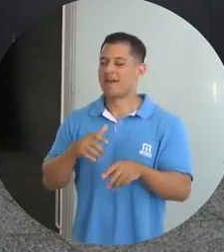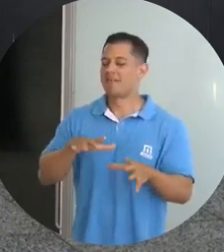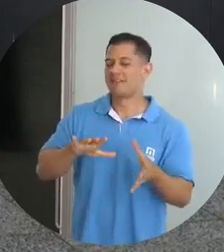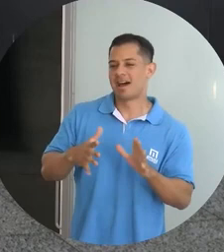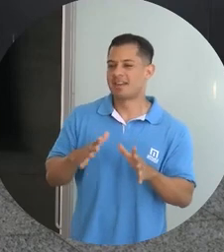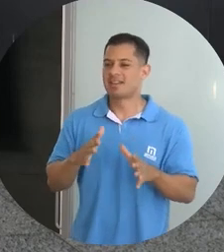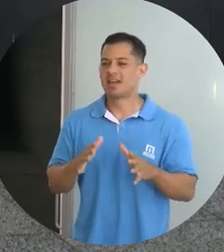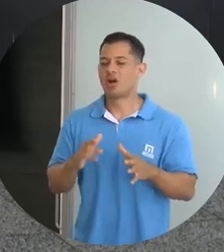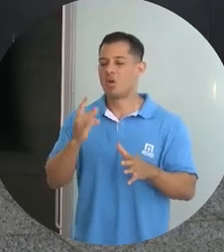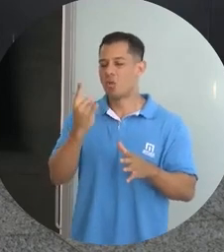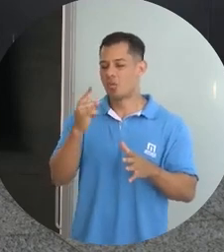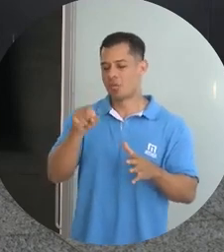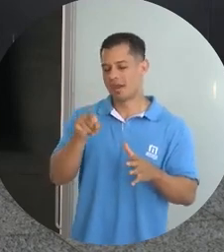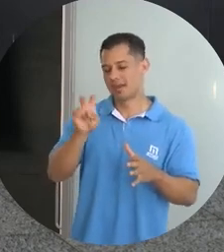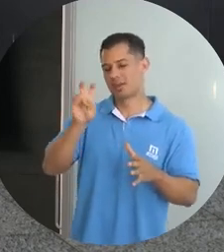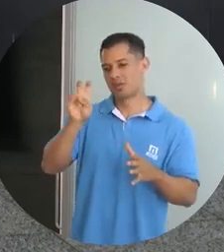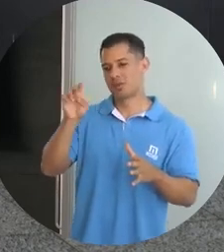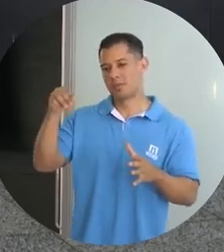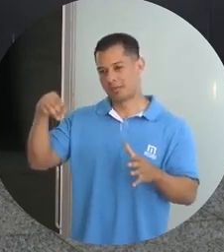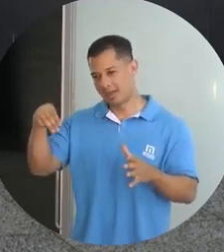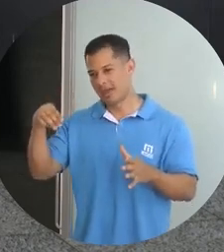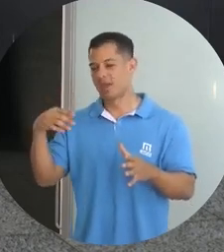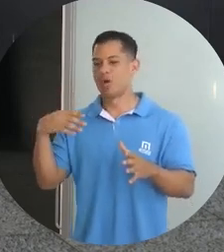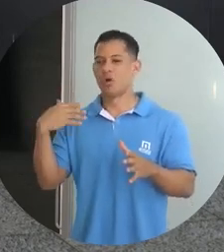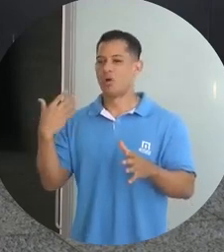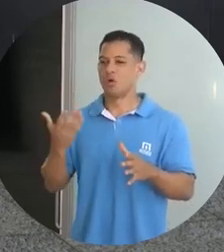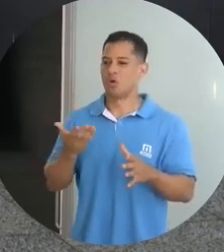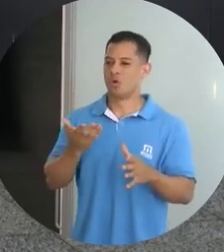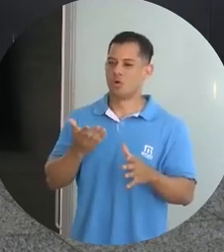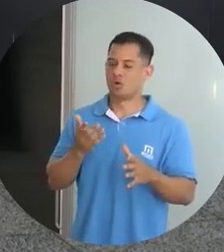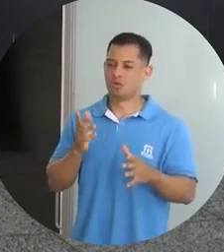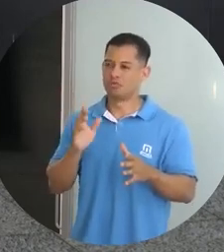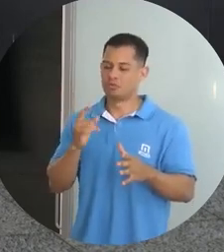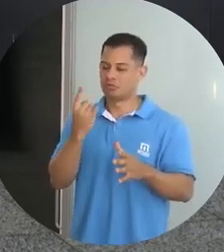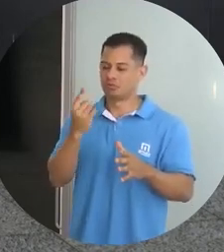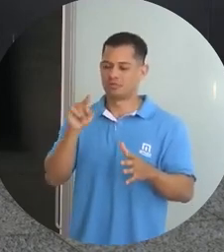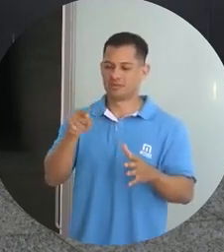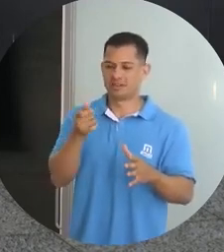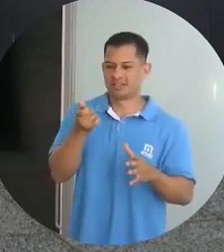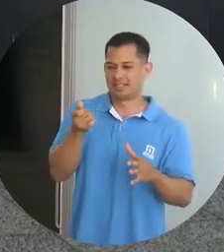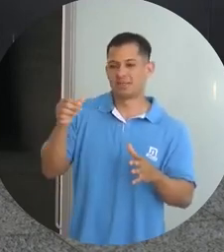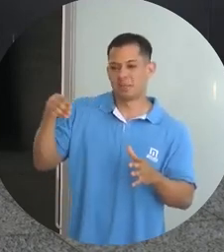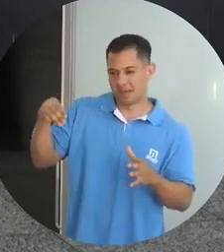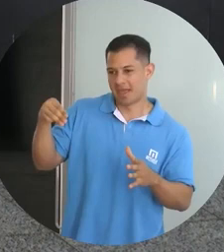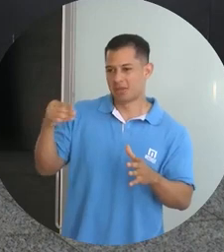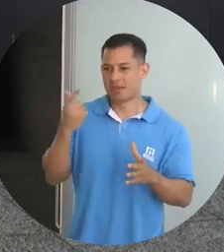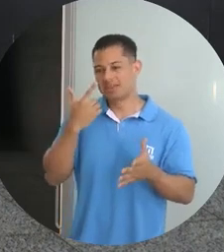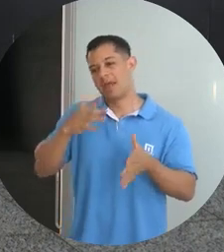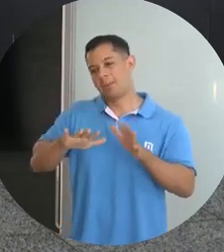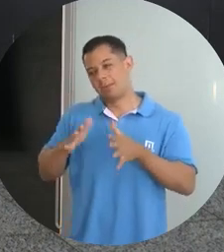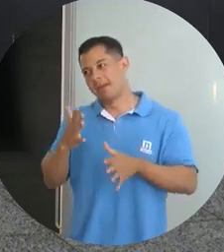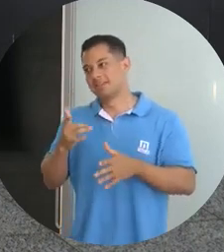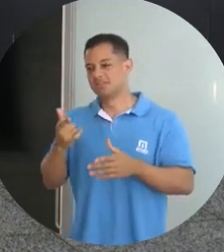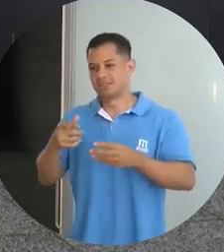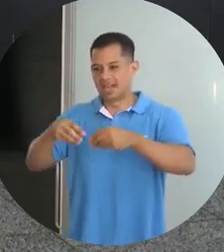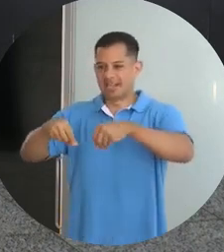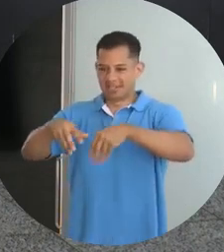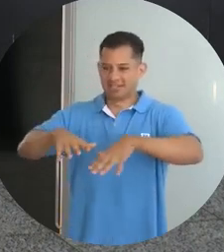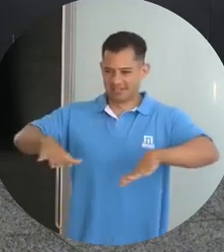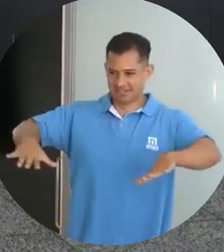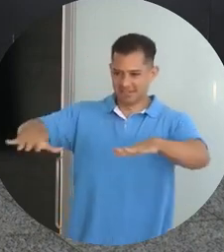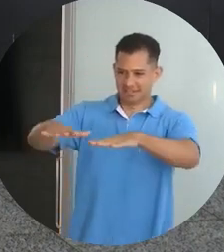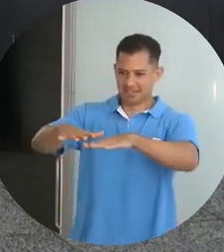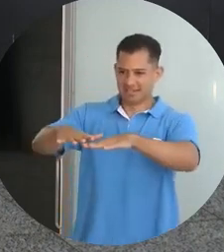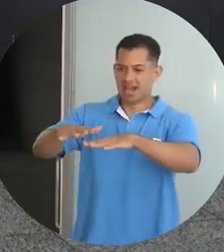mais, dependendo também da geologia do local. Esse tubo ele é adicionado à estaca